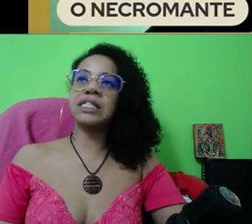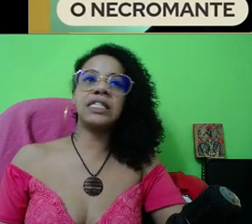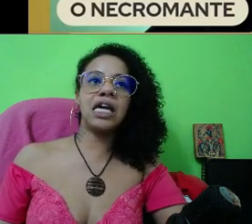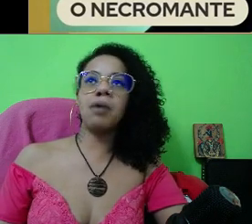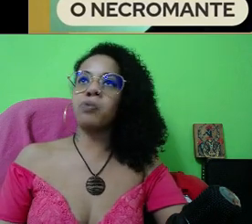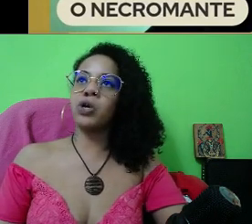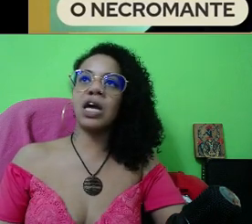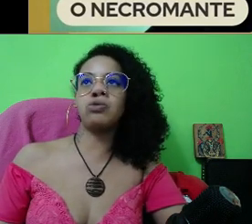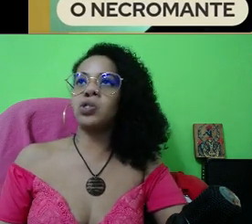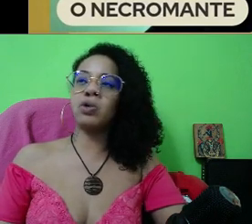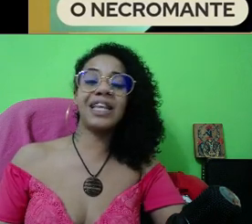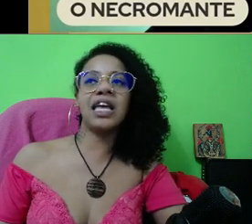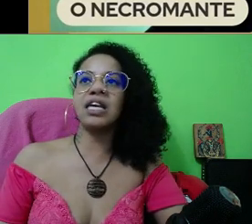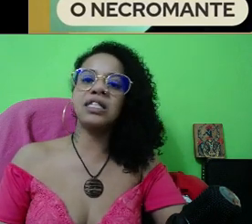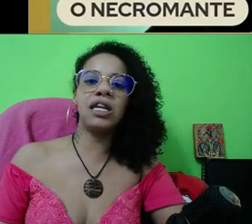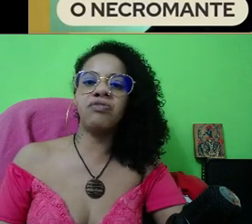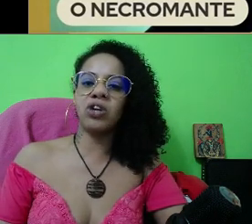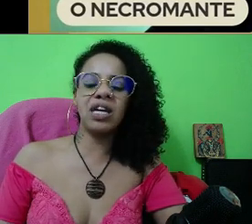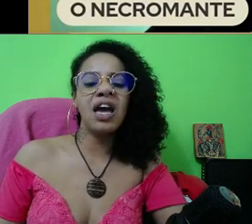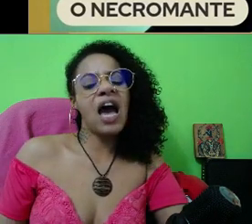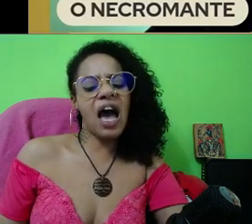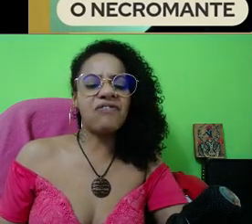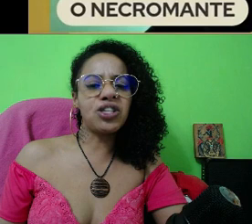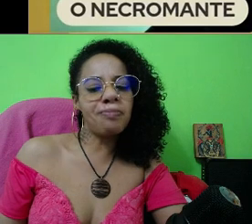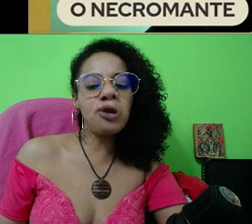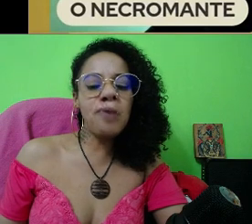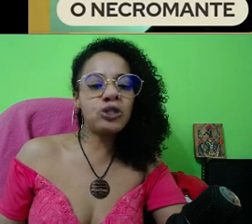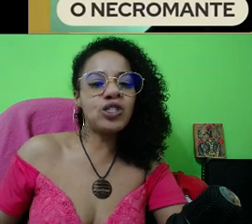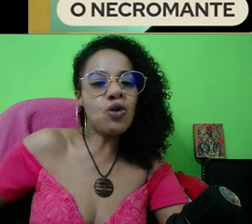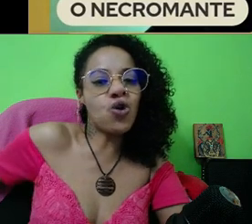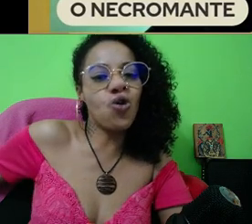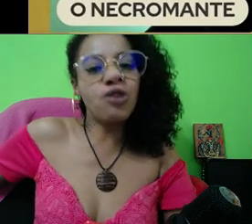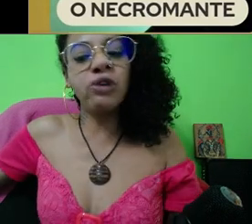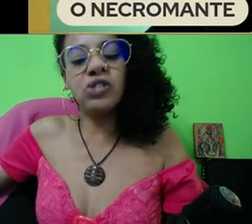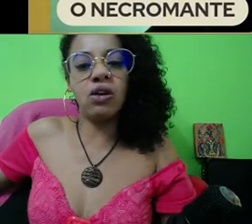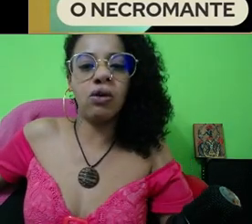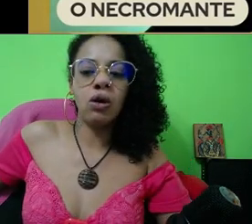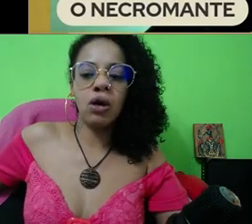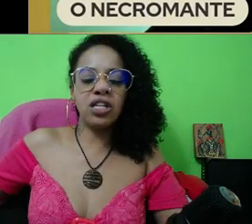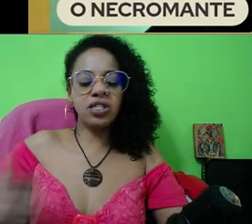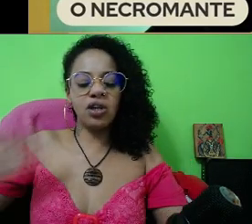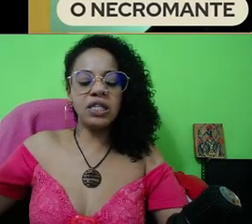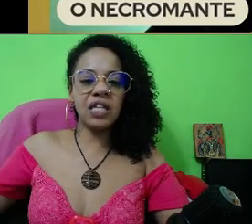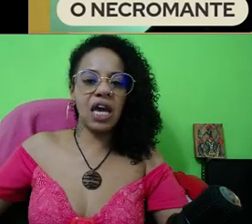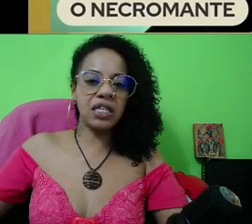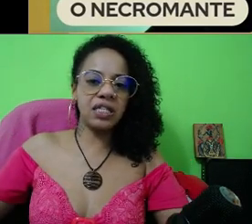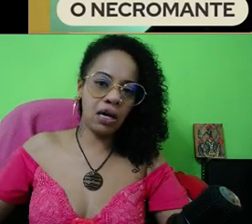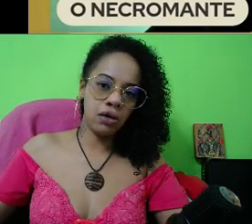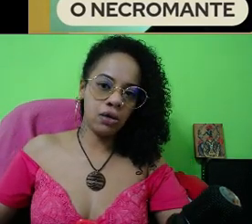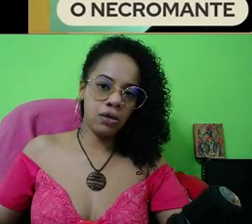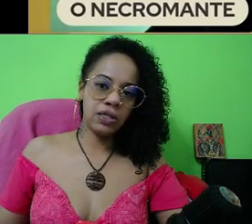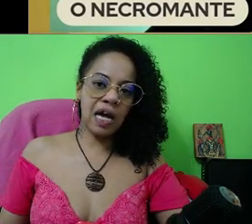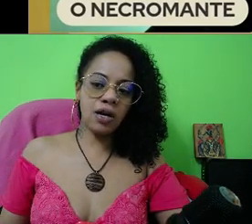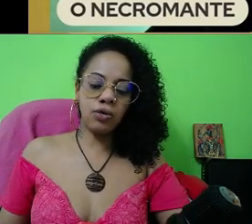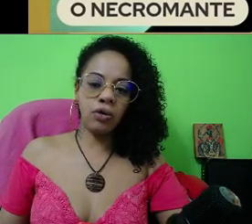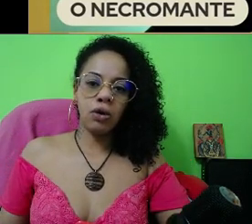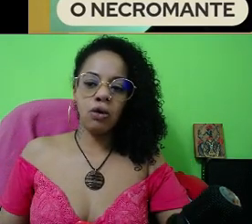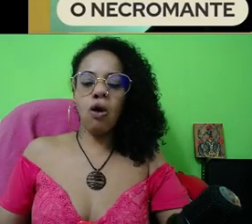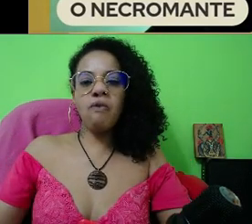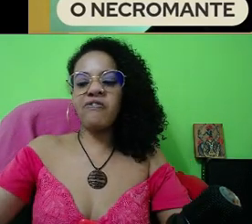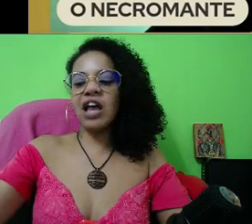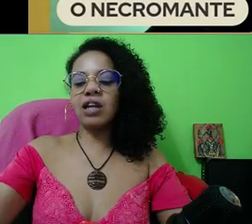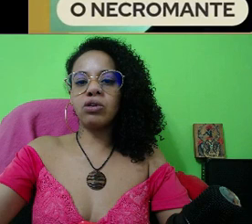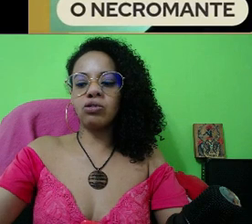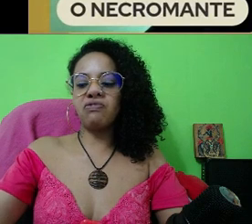social democracia porque não sei o que tem esse livro aqui ah vai tomar no meio do seu cu irmãozinho antes que eu me esqueça certo